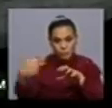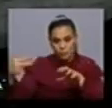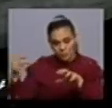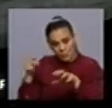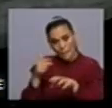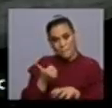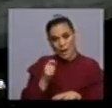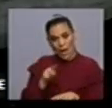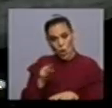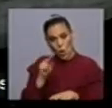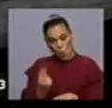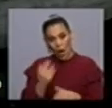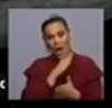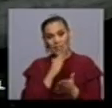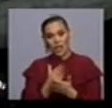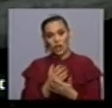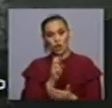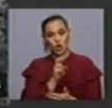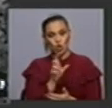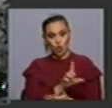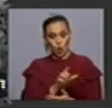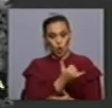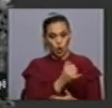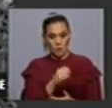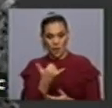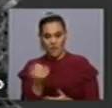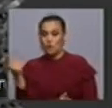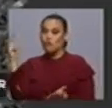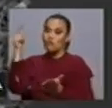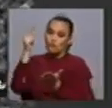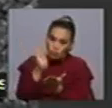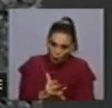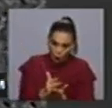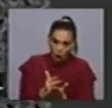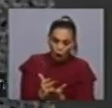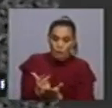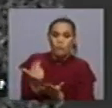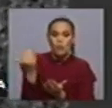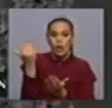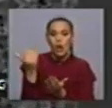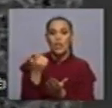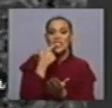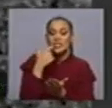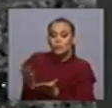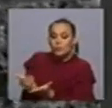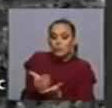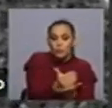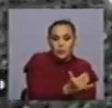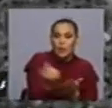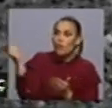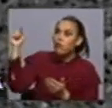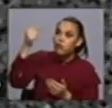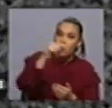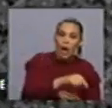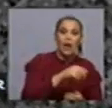de 2020, altura em que vai aterrar no asteroide, vai apanhar amostras do asteroide e vai regressar à Terra